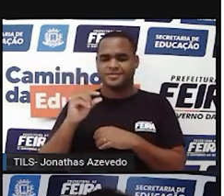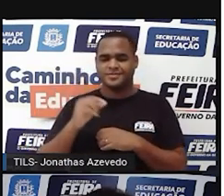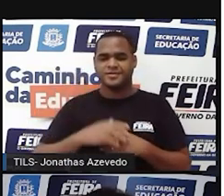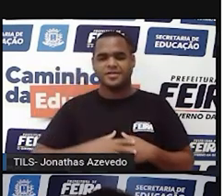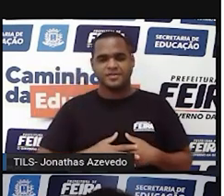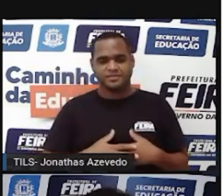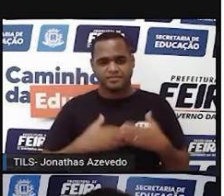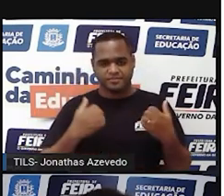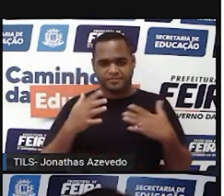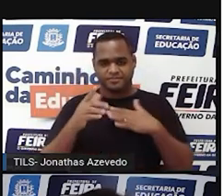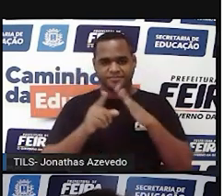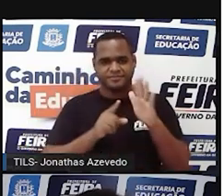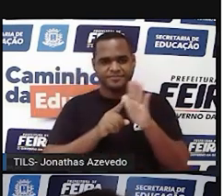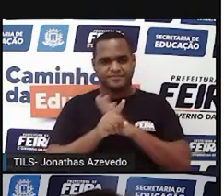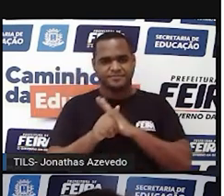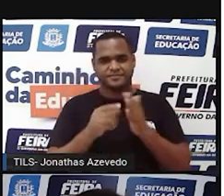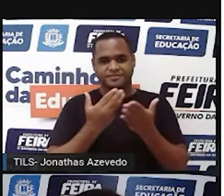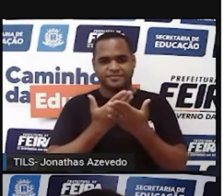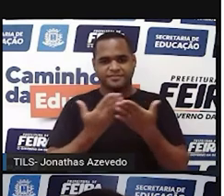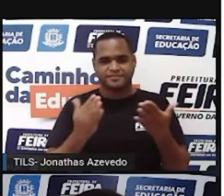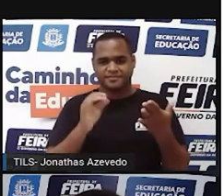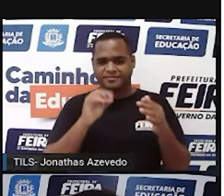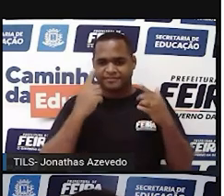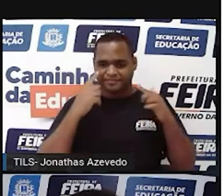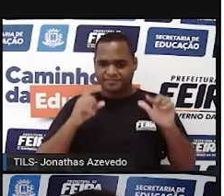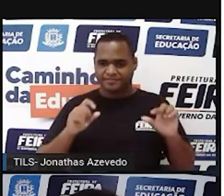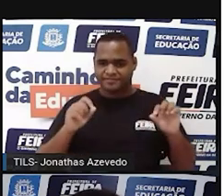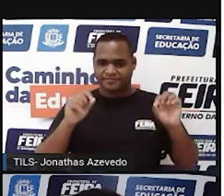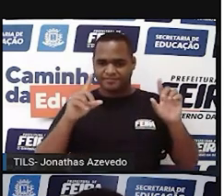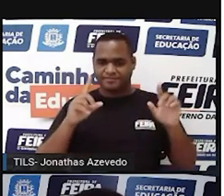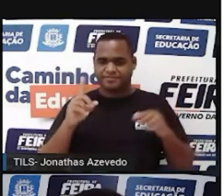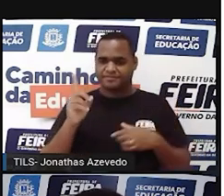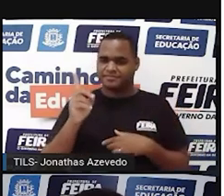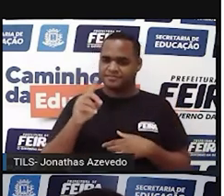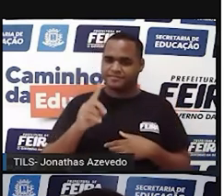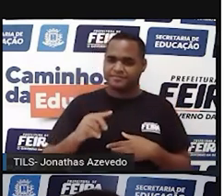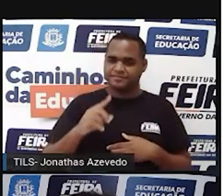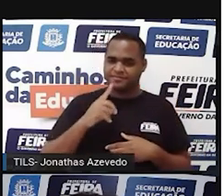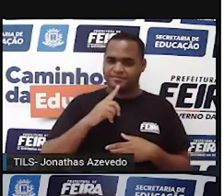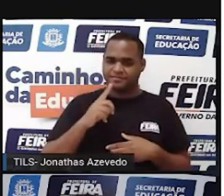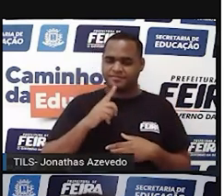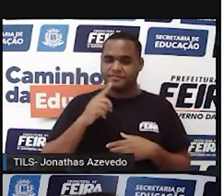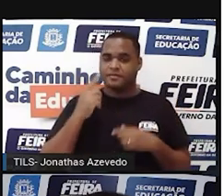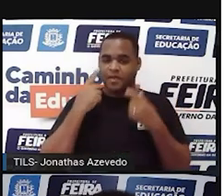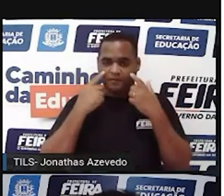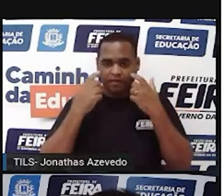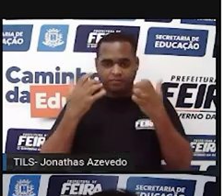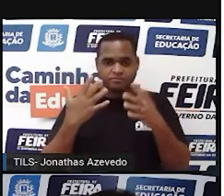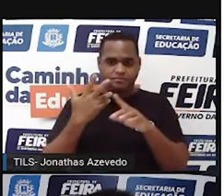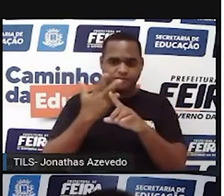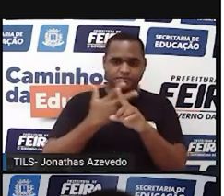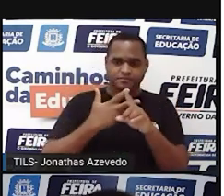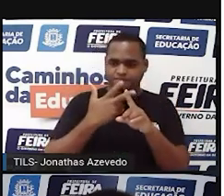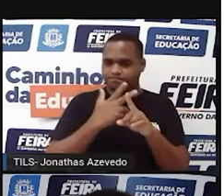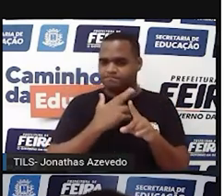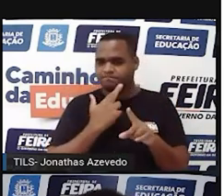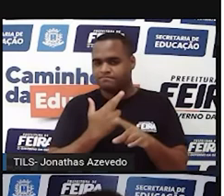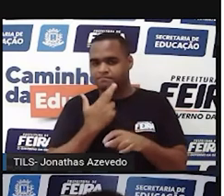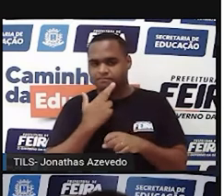para mais uma perguntinha? Perguntinha na tela, o tempo vai contar. Vai lendo e procurando a